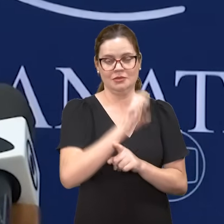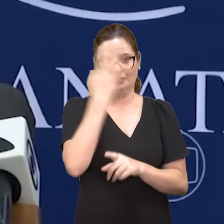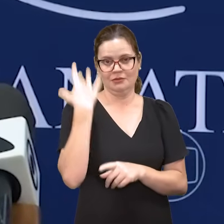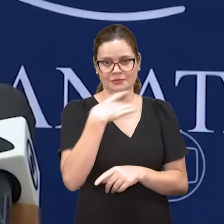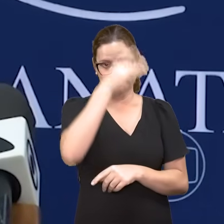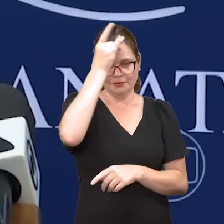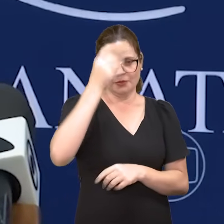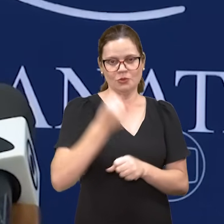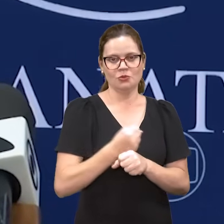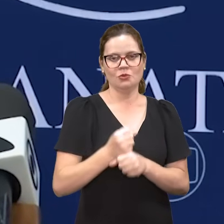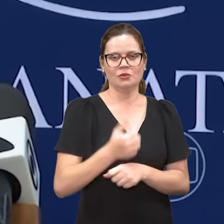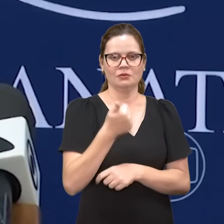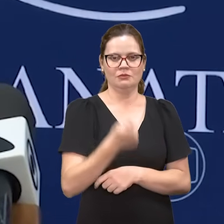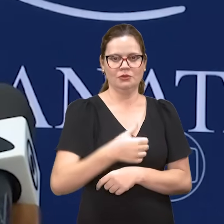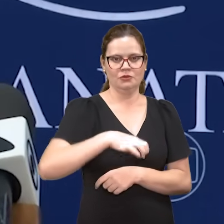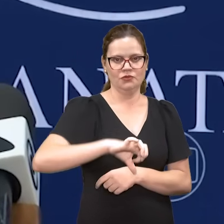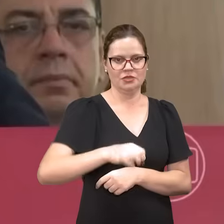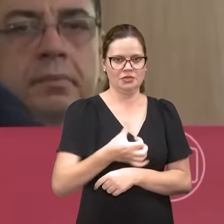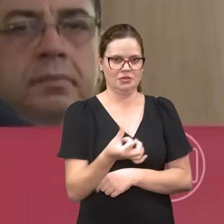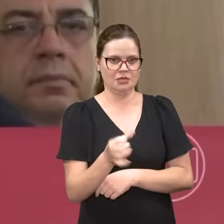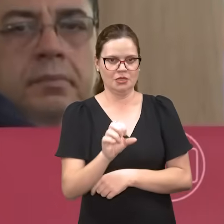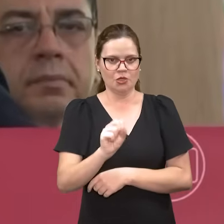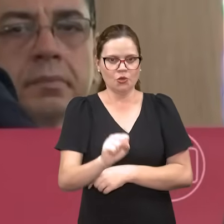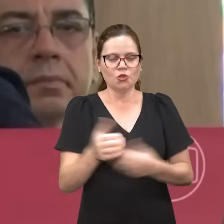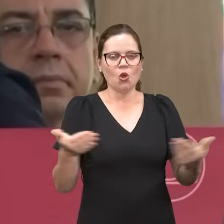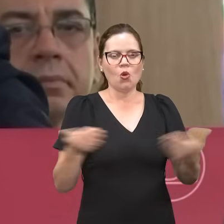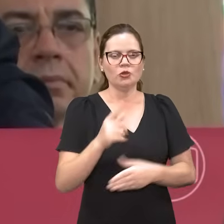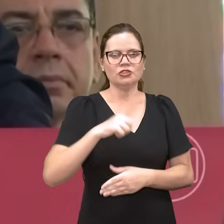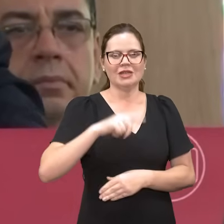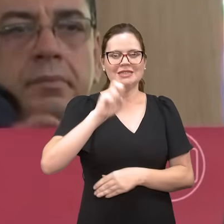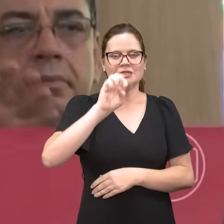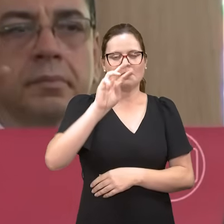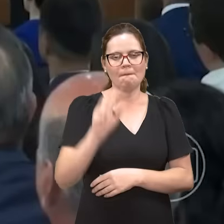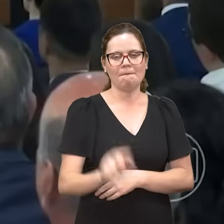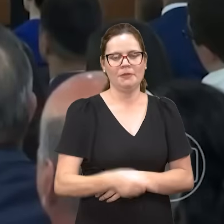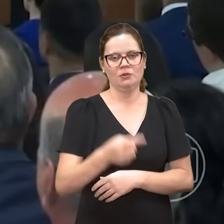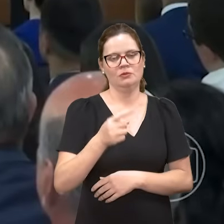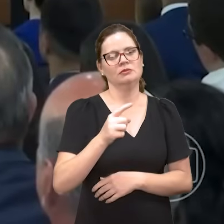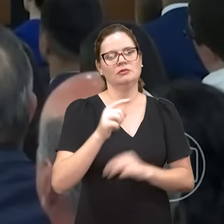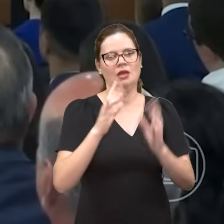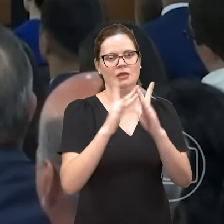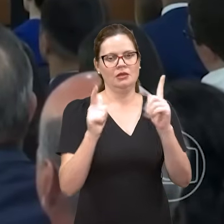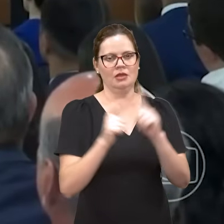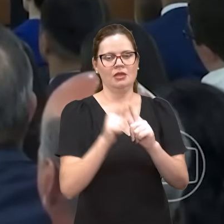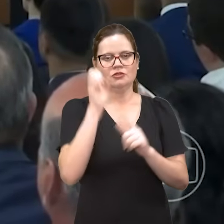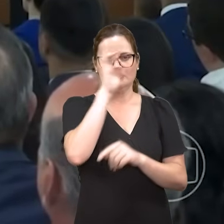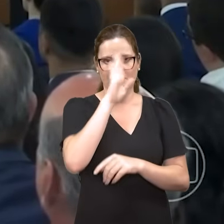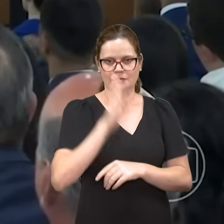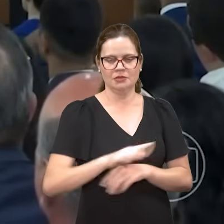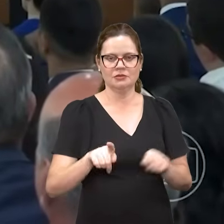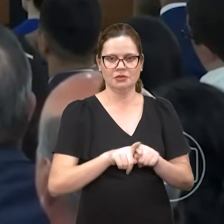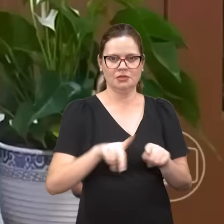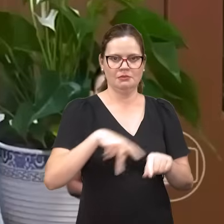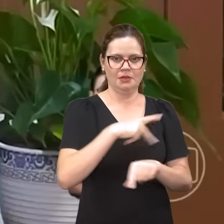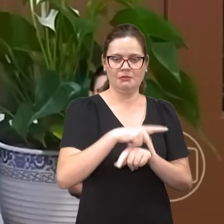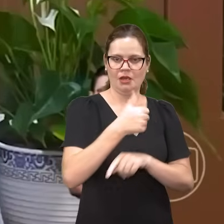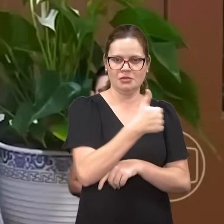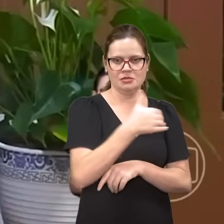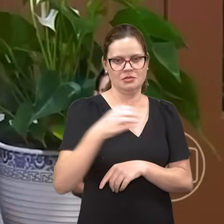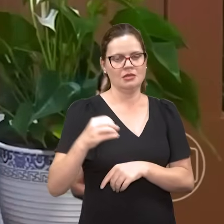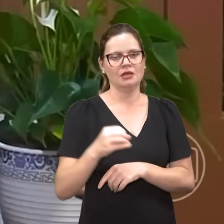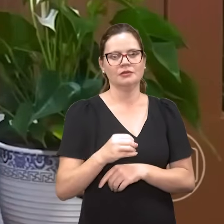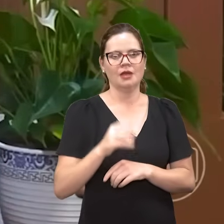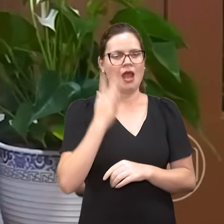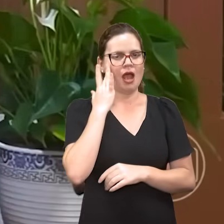Santo em 1968, tem hoje mais de 5.000 templos no Brasil e em outros 100 países. O